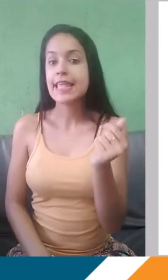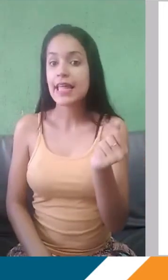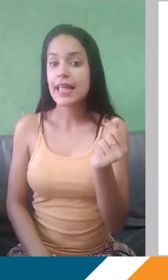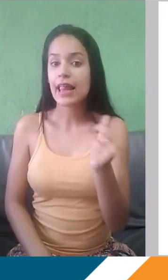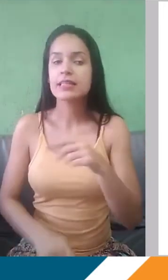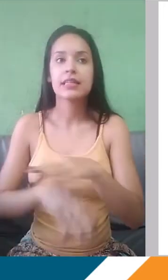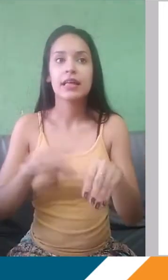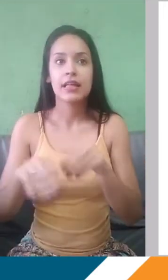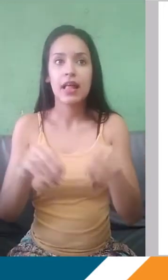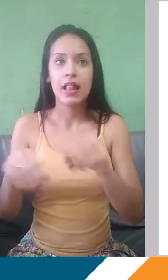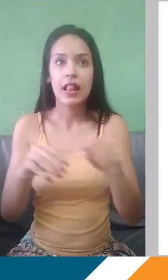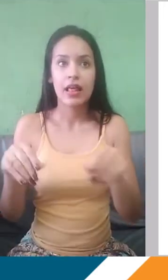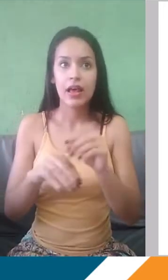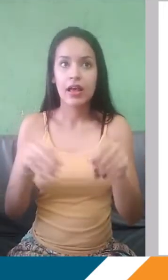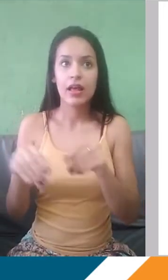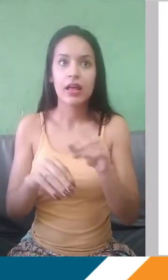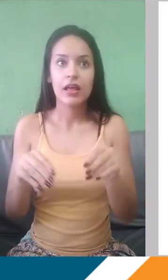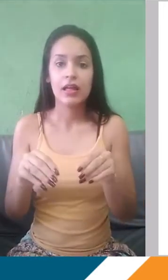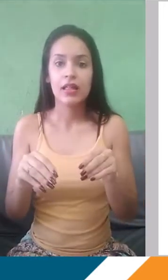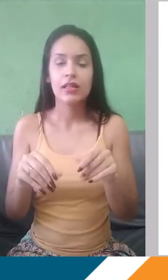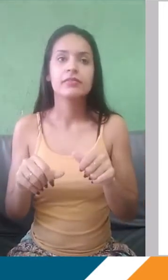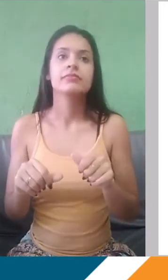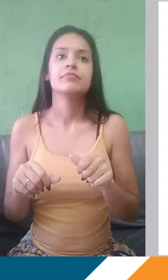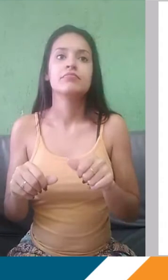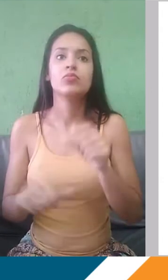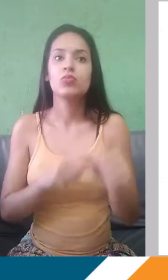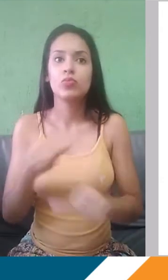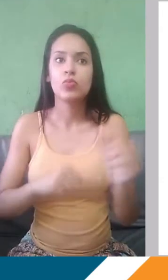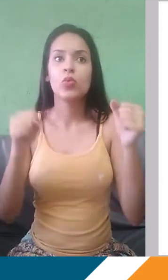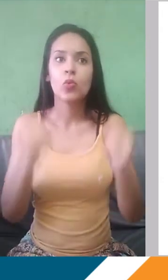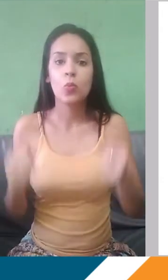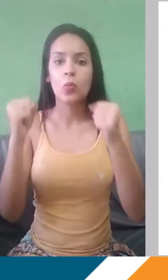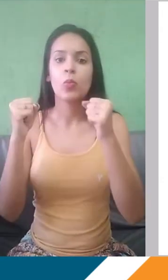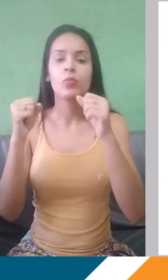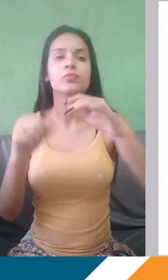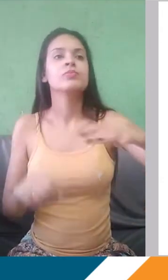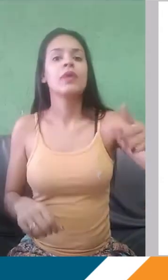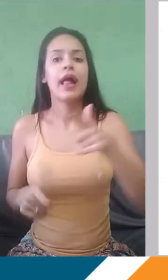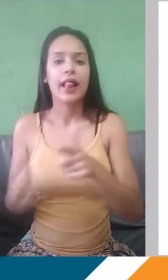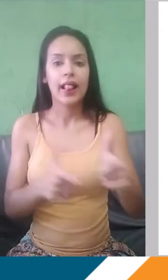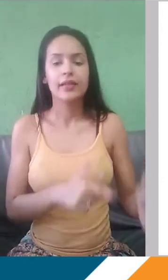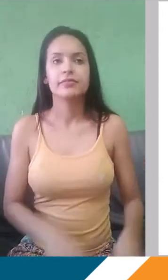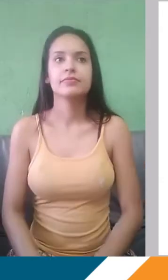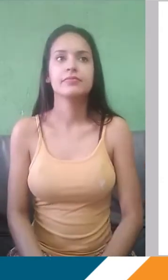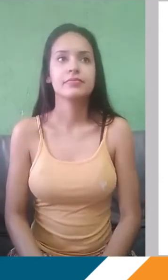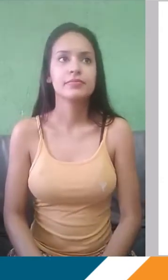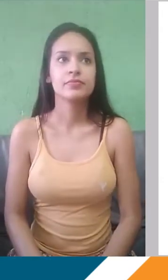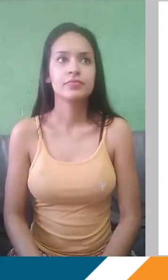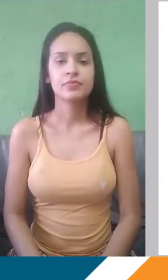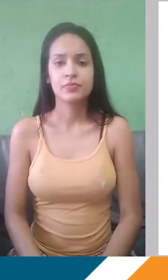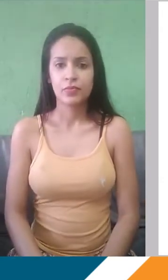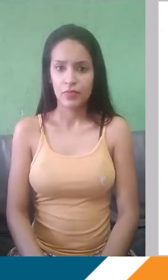terra expoliadas durante o aparelhamento do poder armado. Vejamos, o título do poema